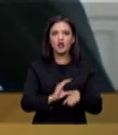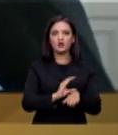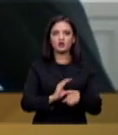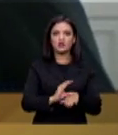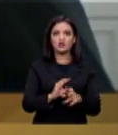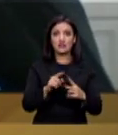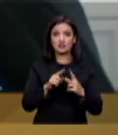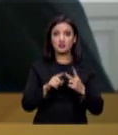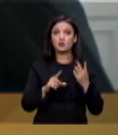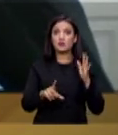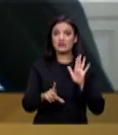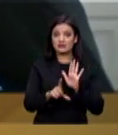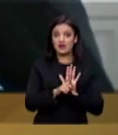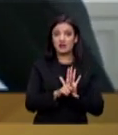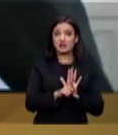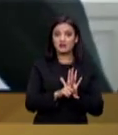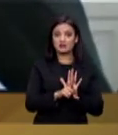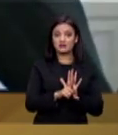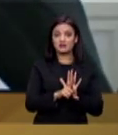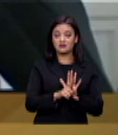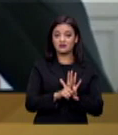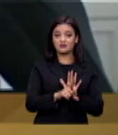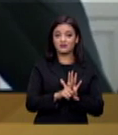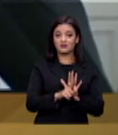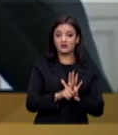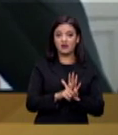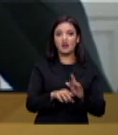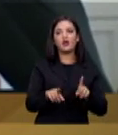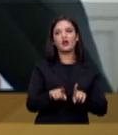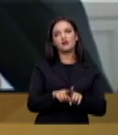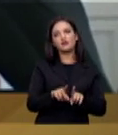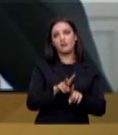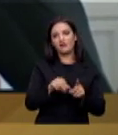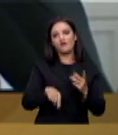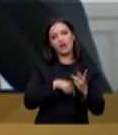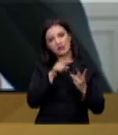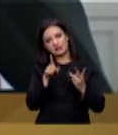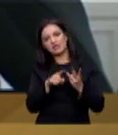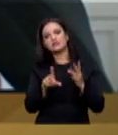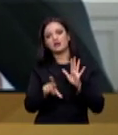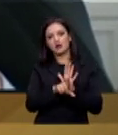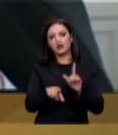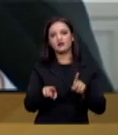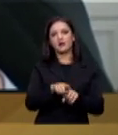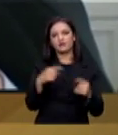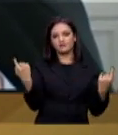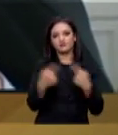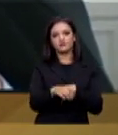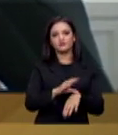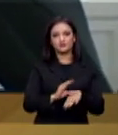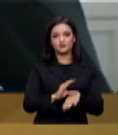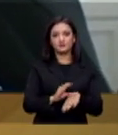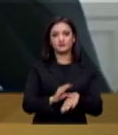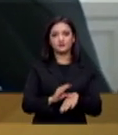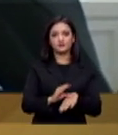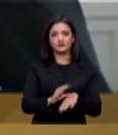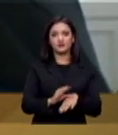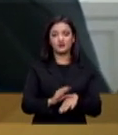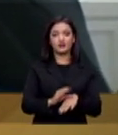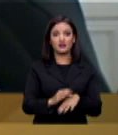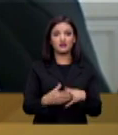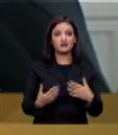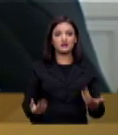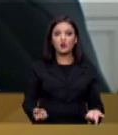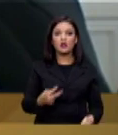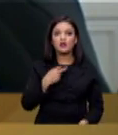verdade, dessas duas leis nós teríamos que também declarar por arrastamento a terceira lei, nós não podemos exaurir